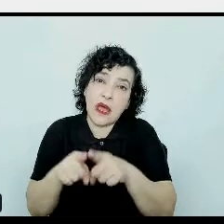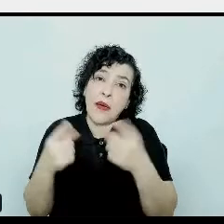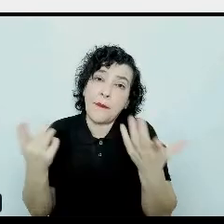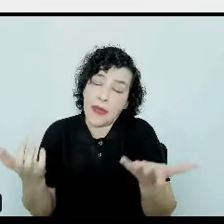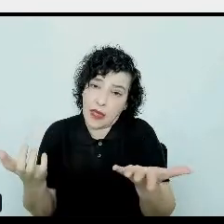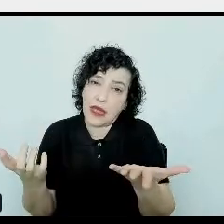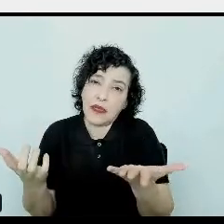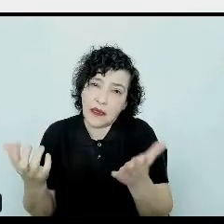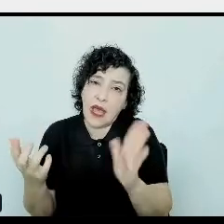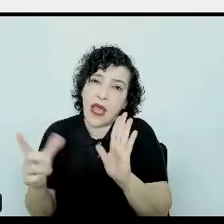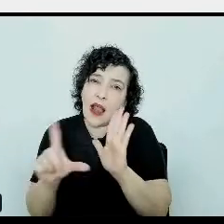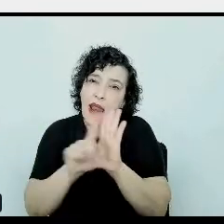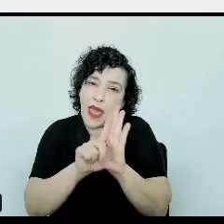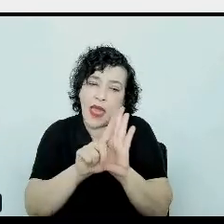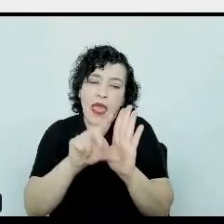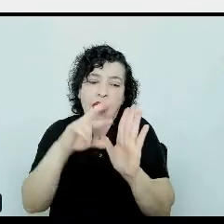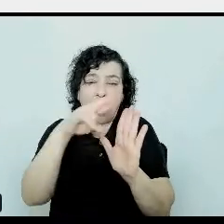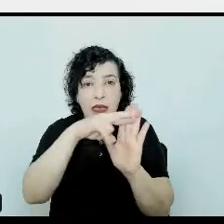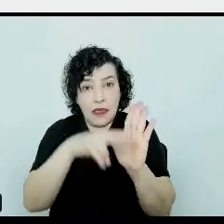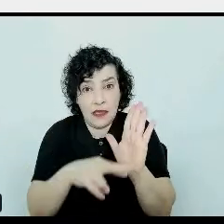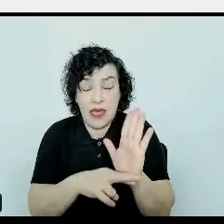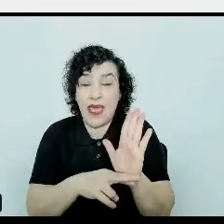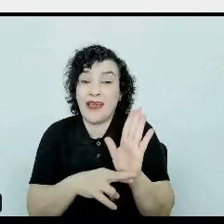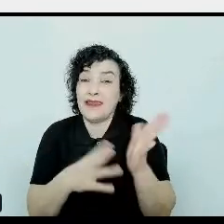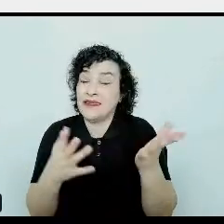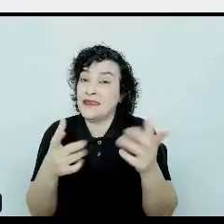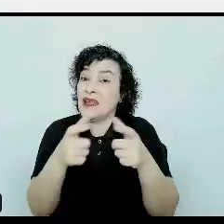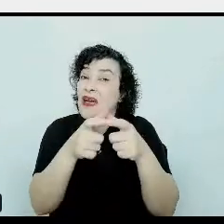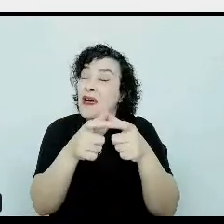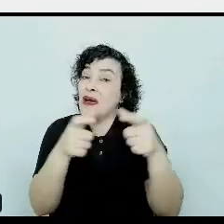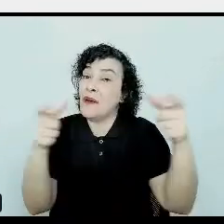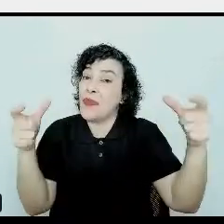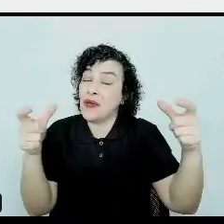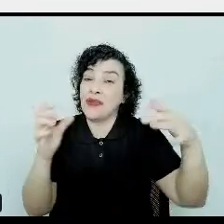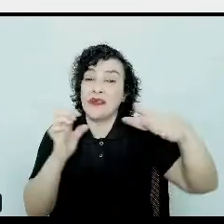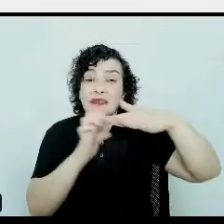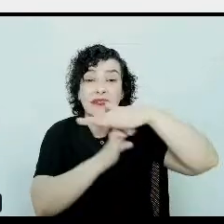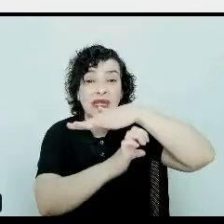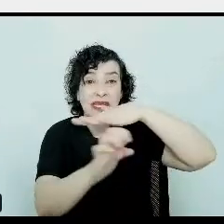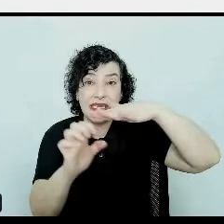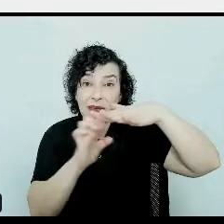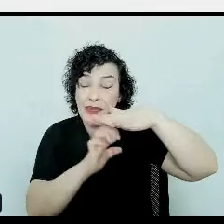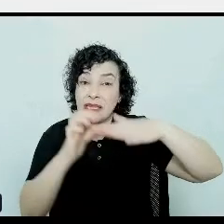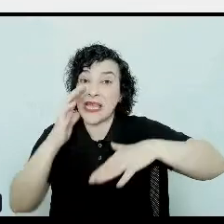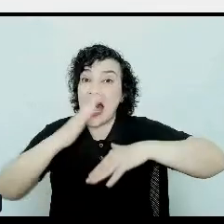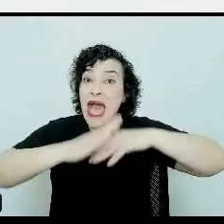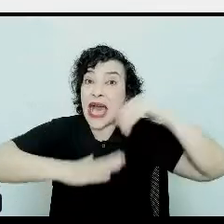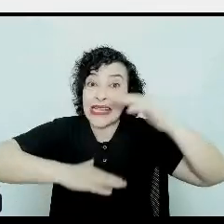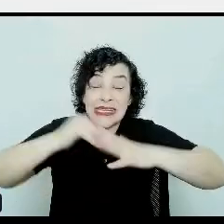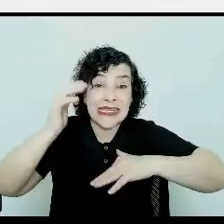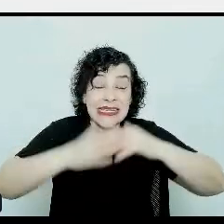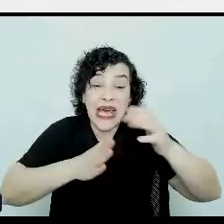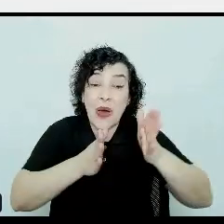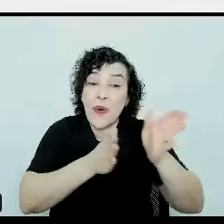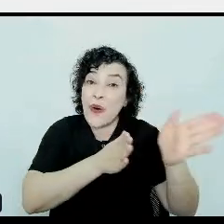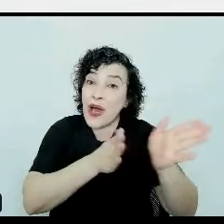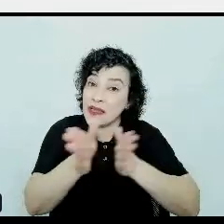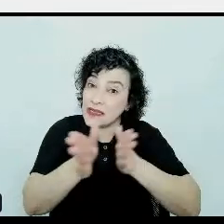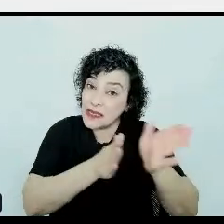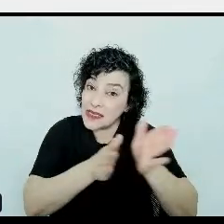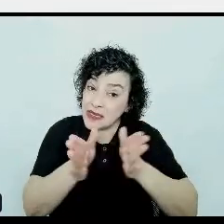né? Porque infelizmente, na maioria das empresas, esse tipo de força, né, de ação de acessibilidade acontece por essas